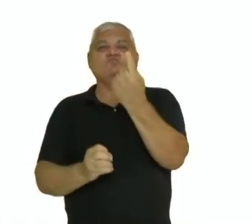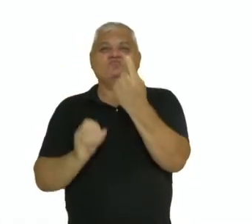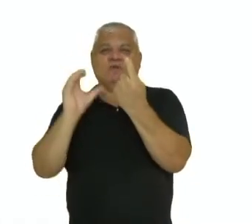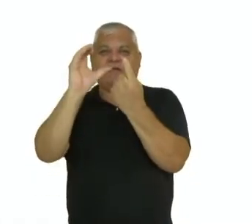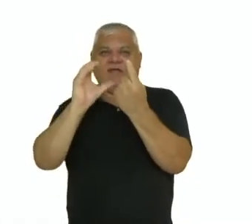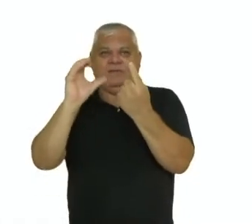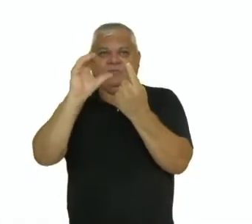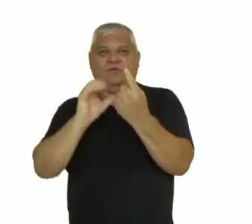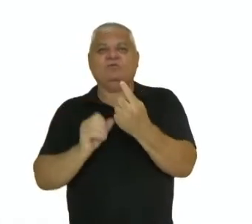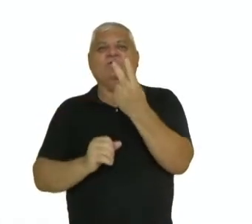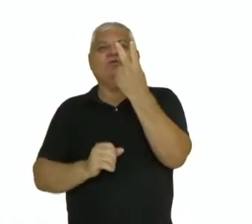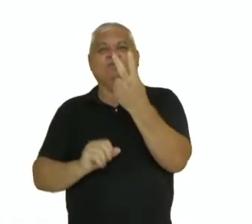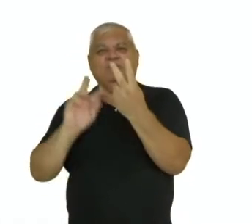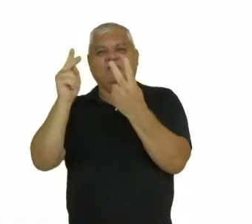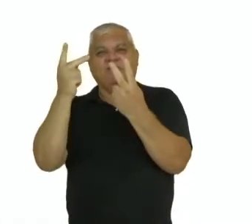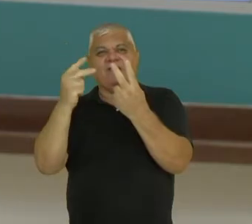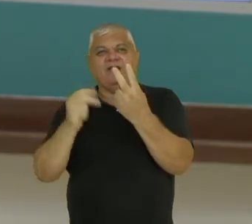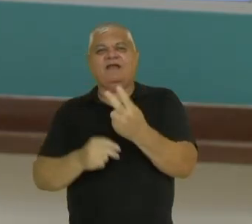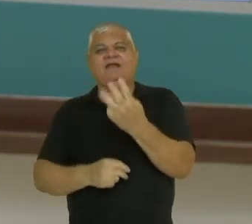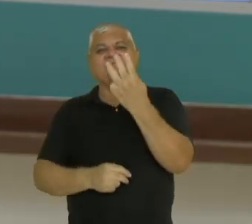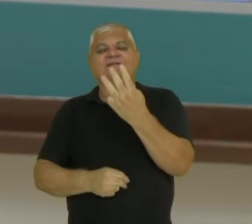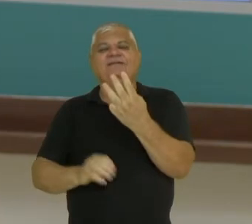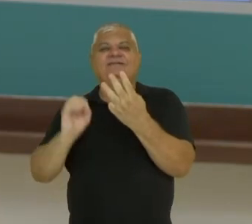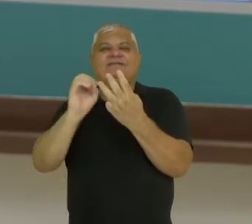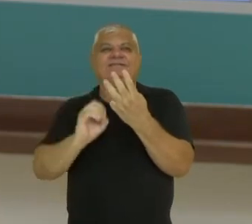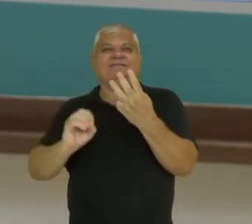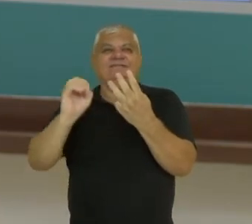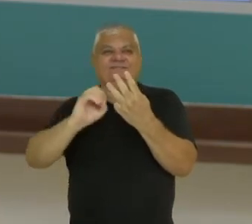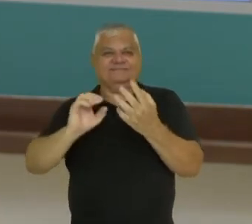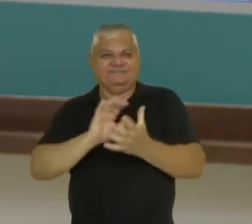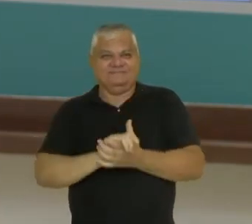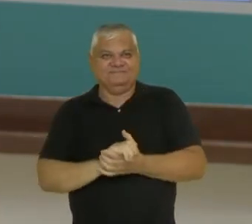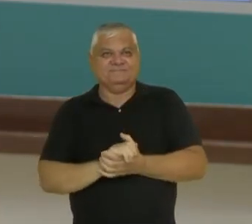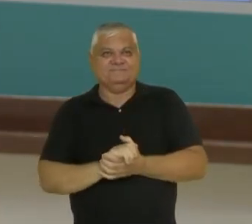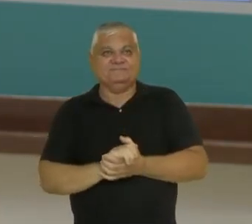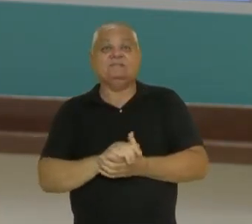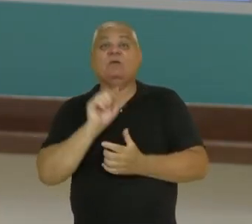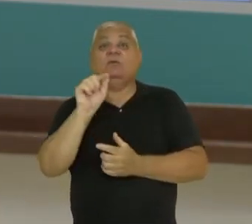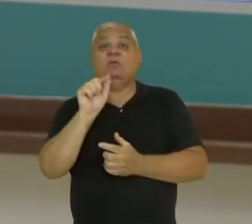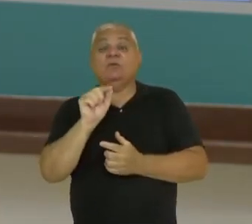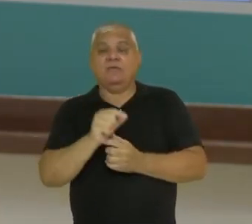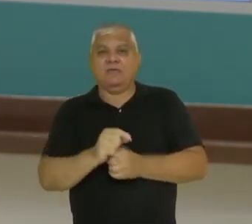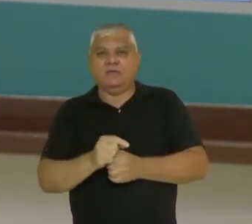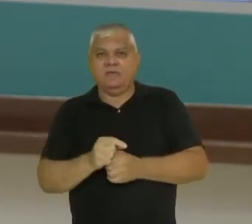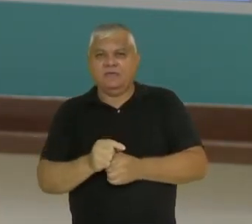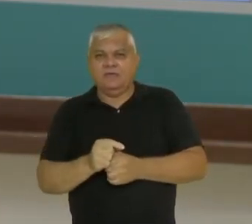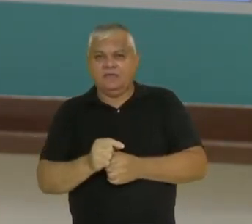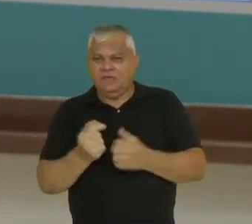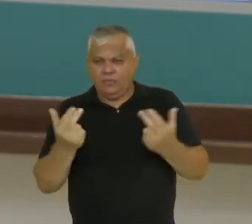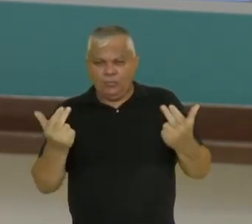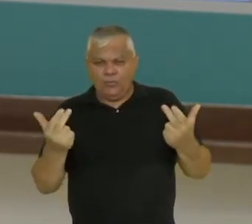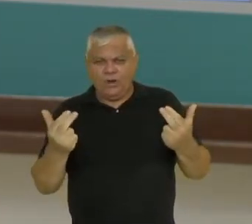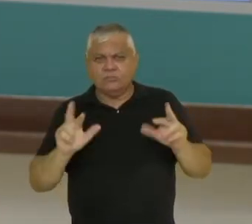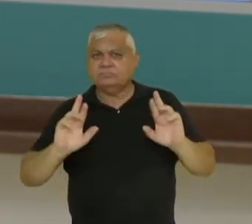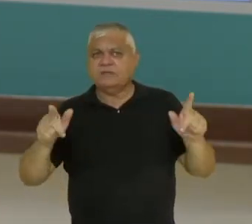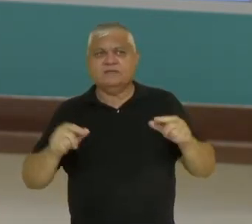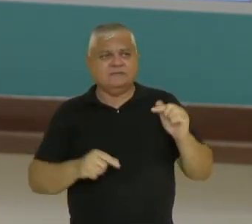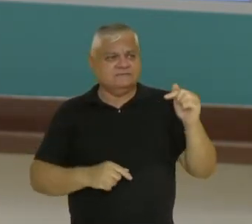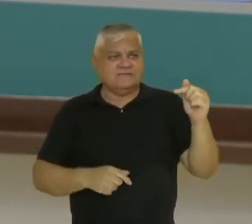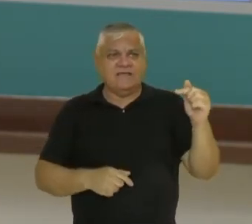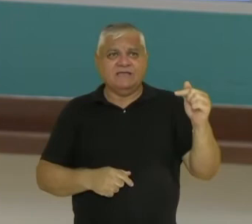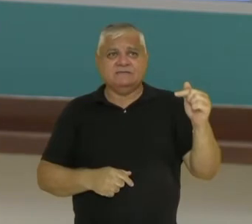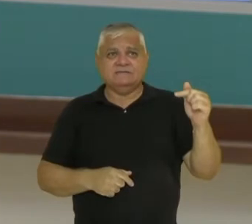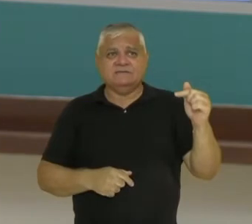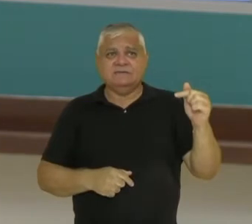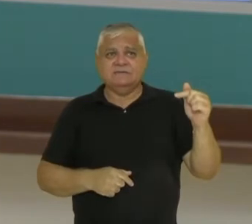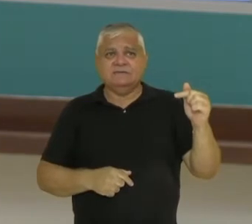carbono, 2 hidrogênios e 3 oxigênios. Note que as quantidades não estão iguais. Então, por exemplo, tenho 7 oxigênio aqui,